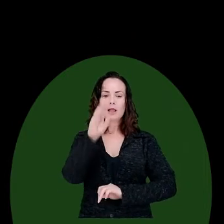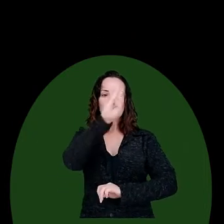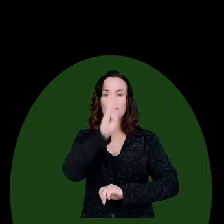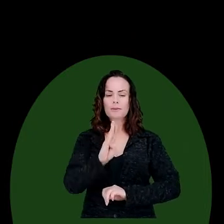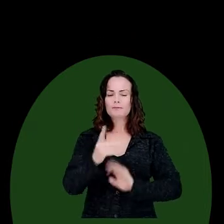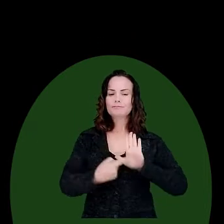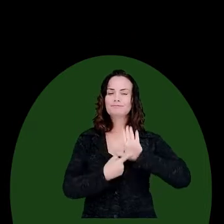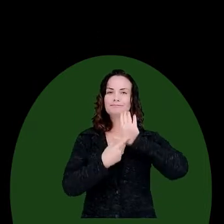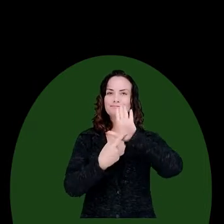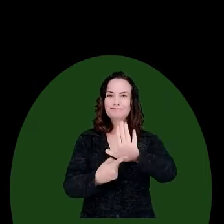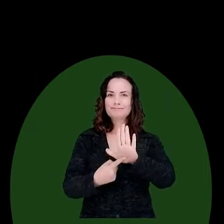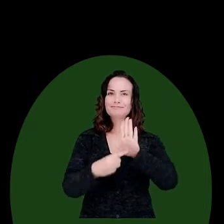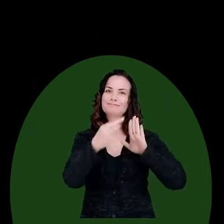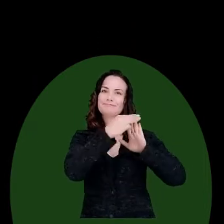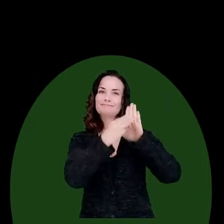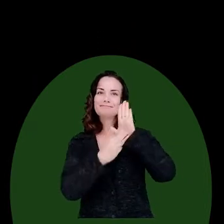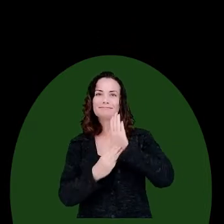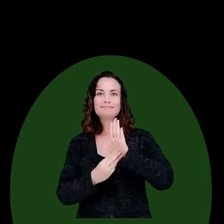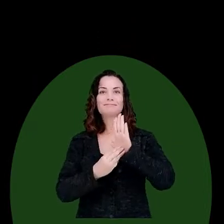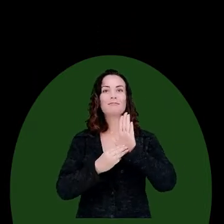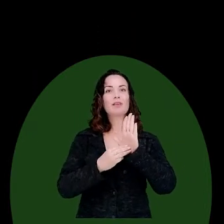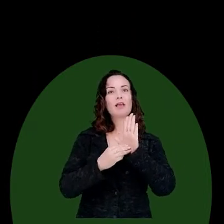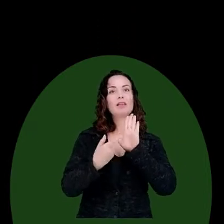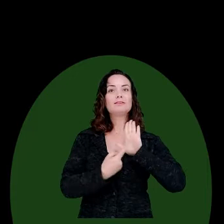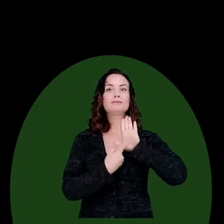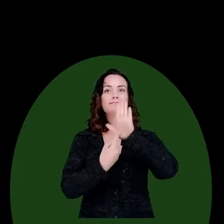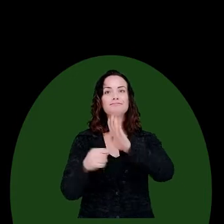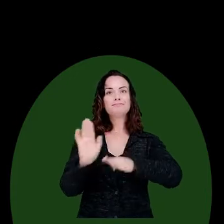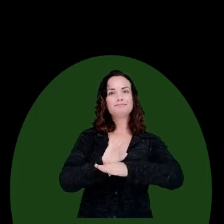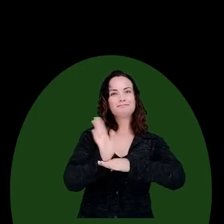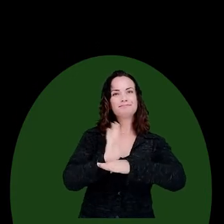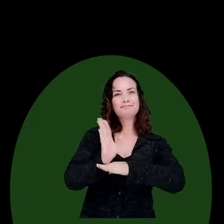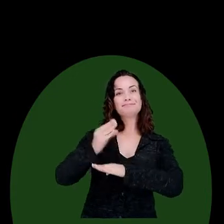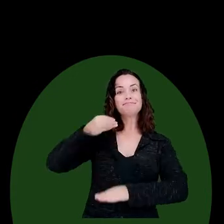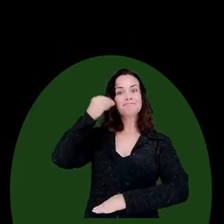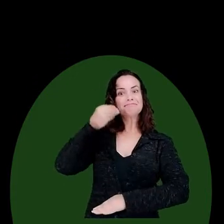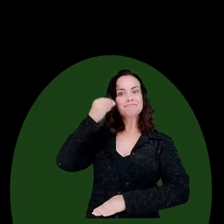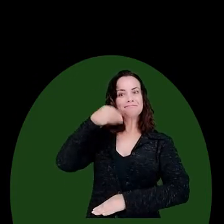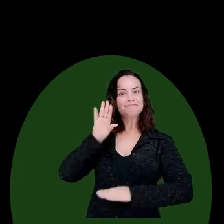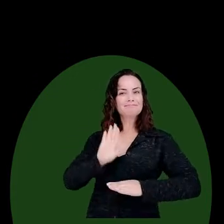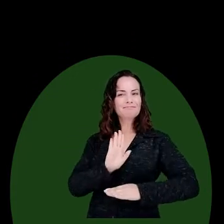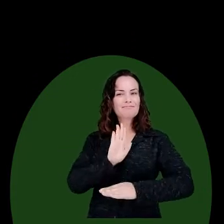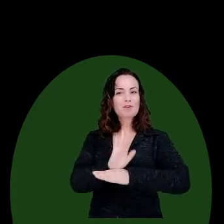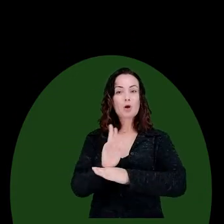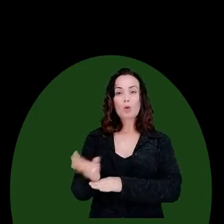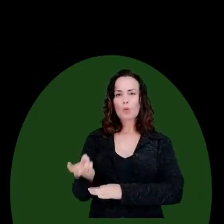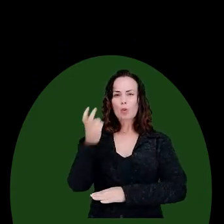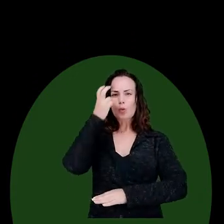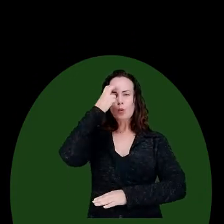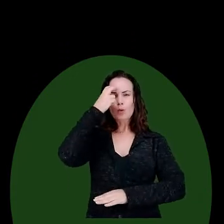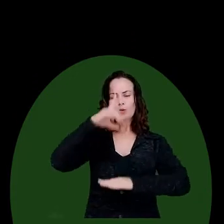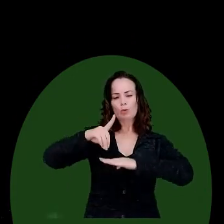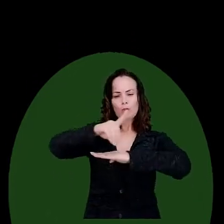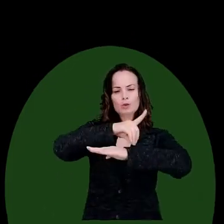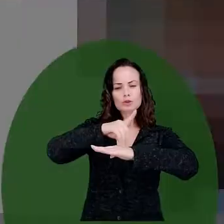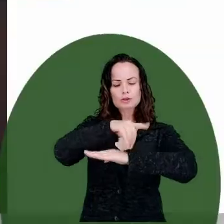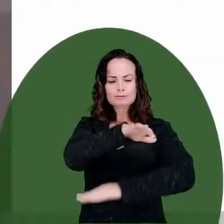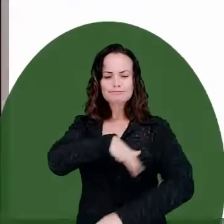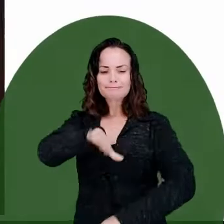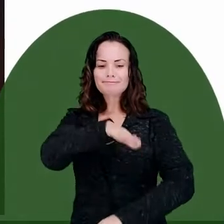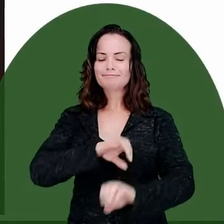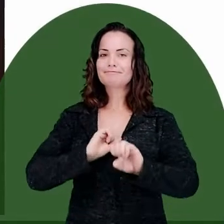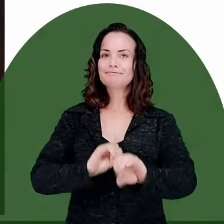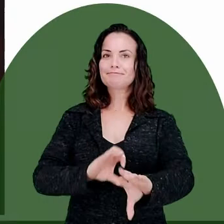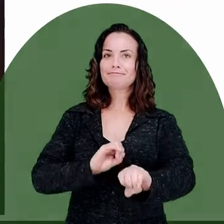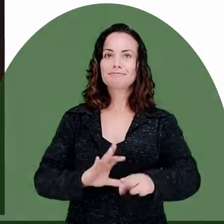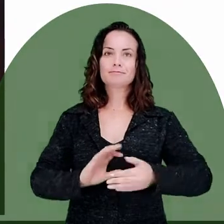logo. Este vídeo registra parte de sua experiência e contribuição para a cultura digital na educação.